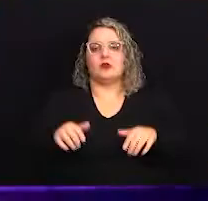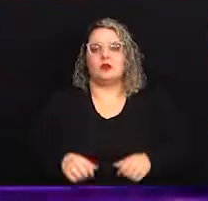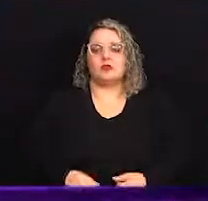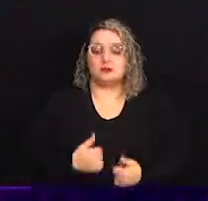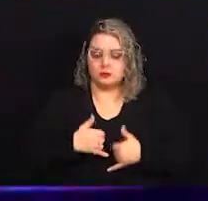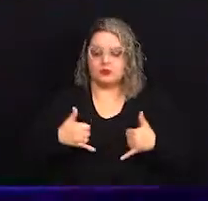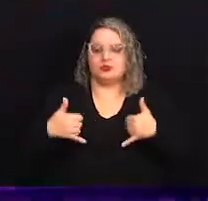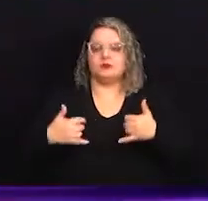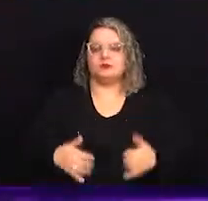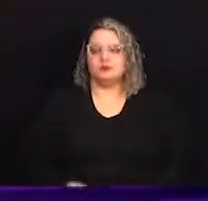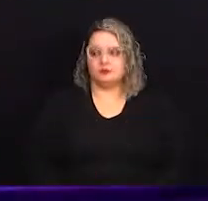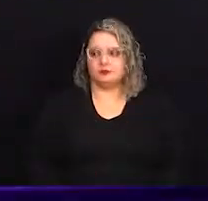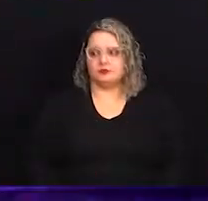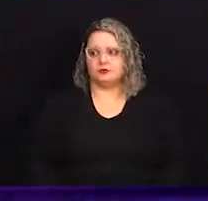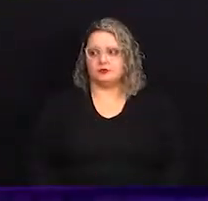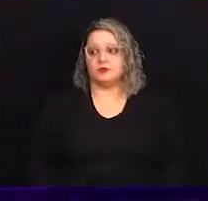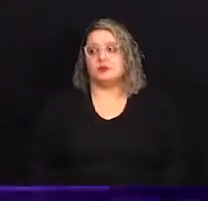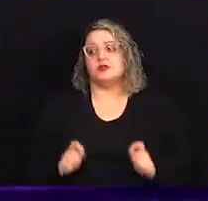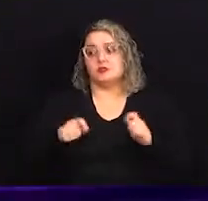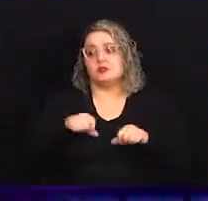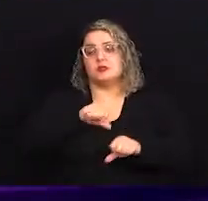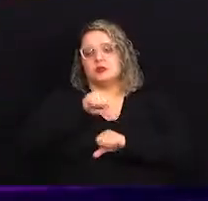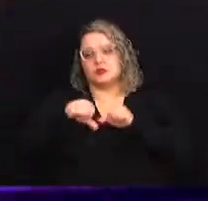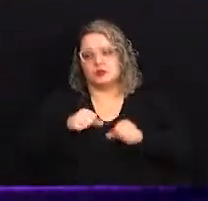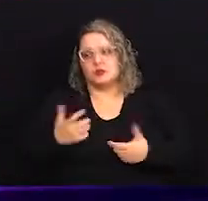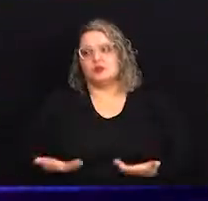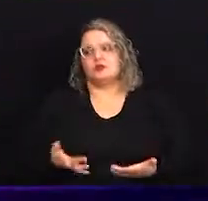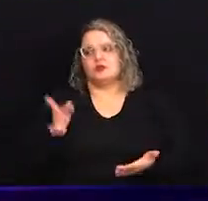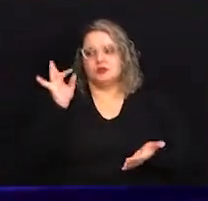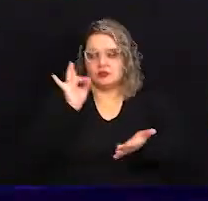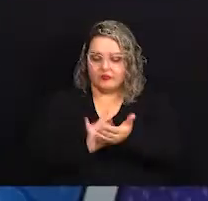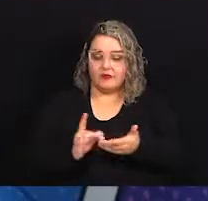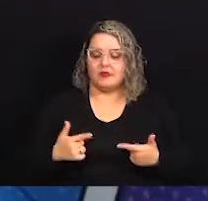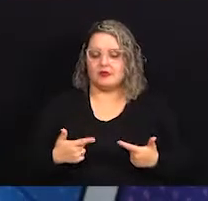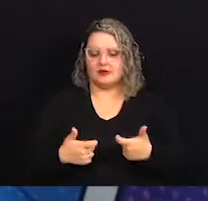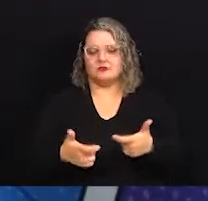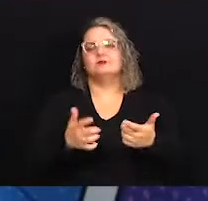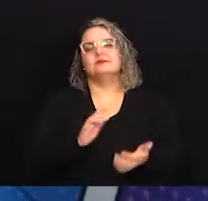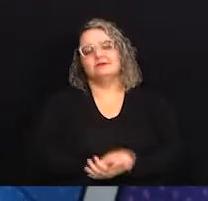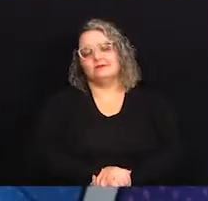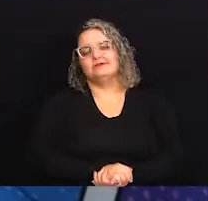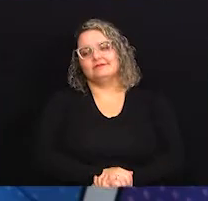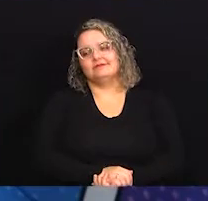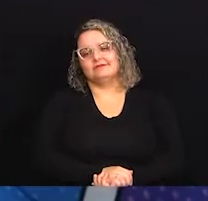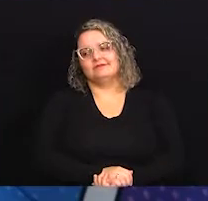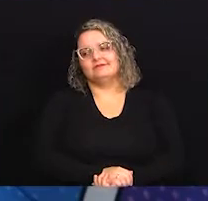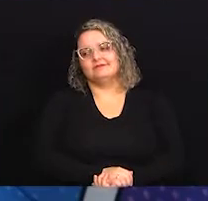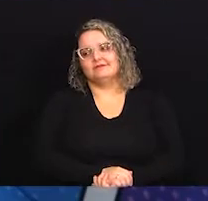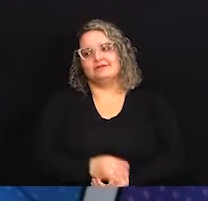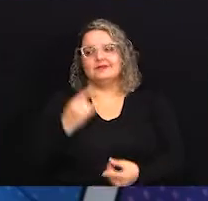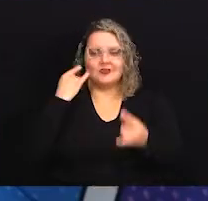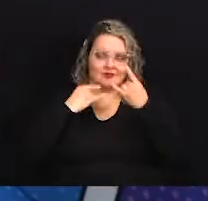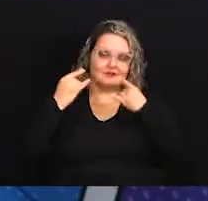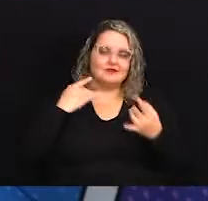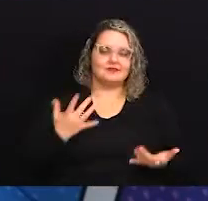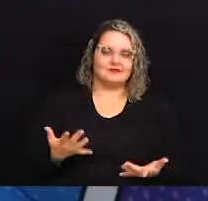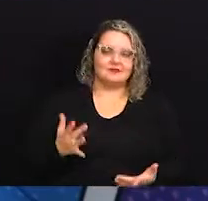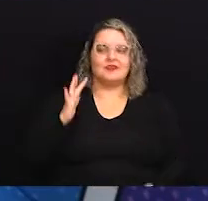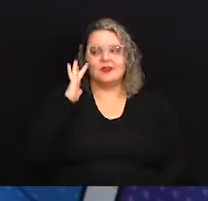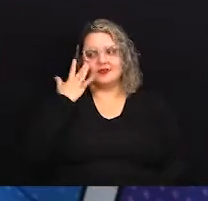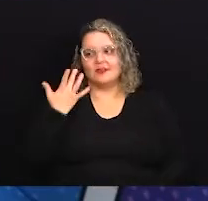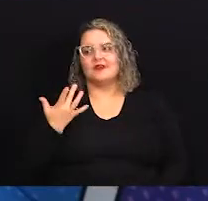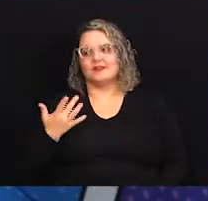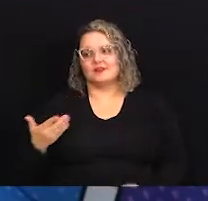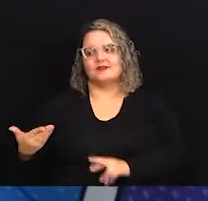amplificar essa energia, como se ela pudesse mudar batalhas de fato, né? Então mas tem várias inspirações aí, eu acho que a